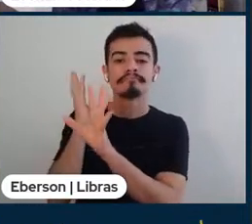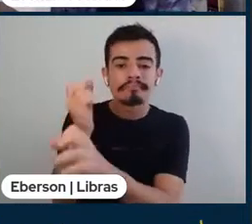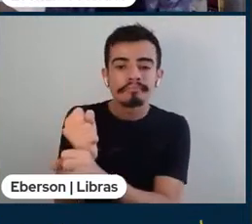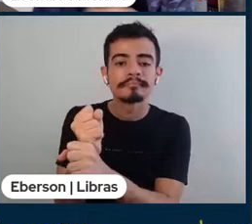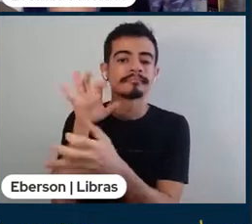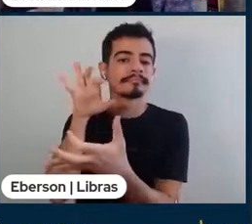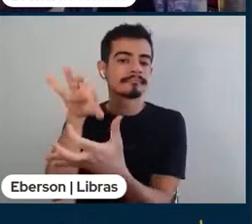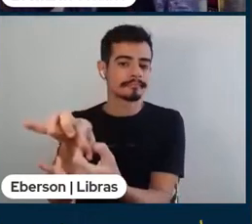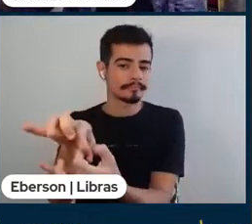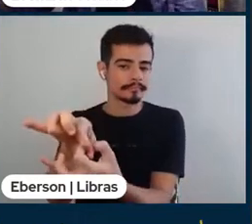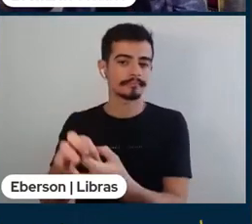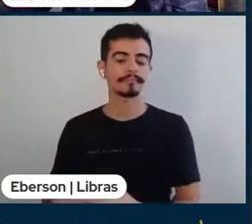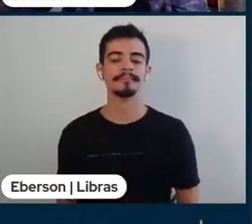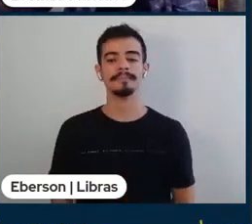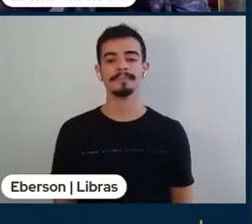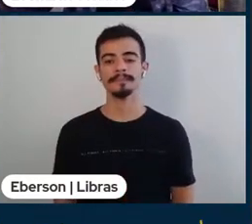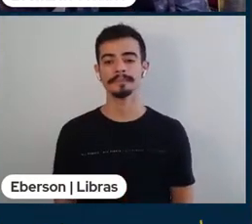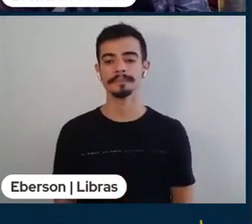E aí,